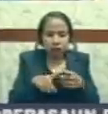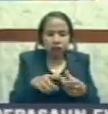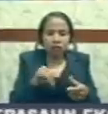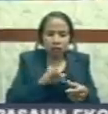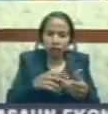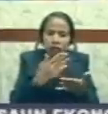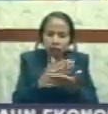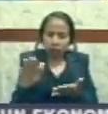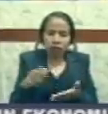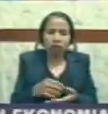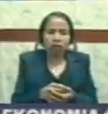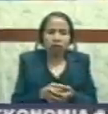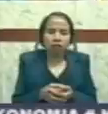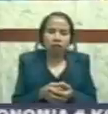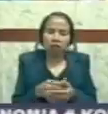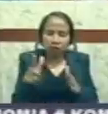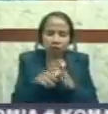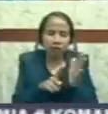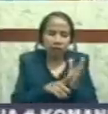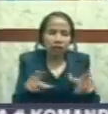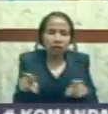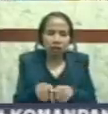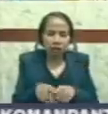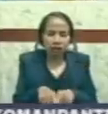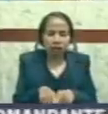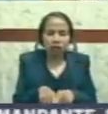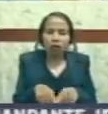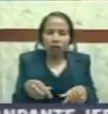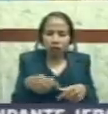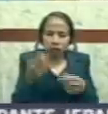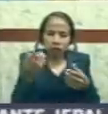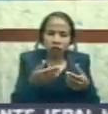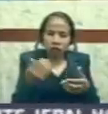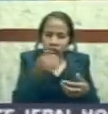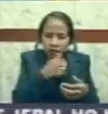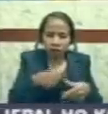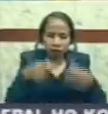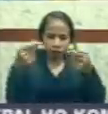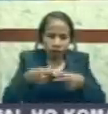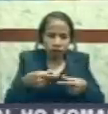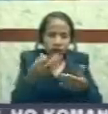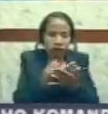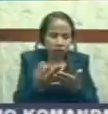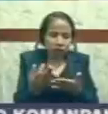E nina lei próprio, hansane. Agora, o se deu que for sasan, ao for falar osam para o halo sasama,